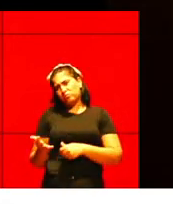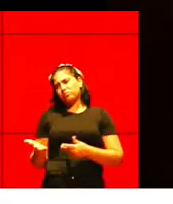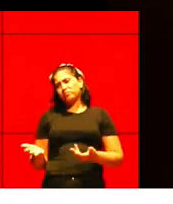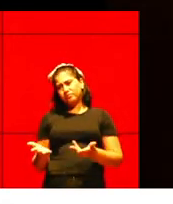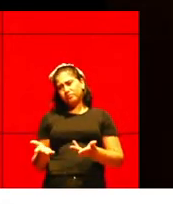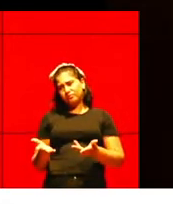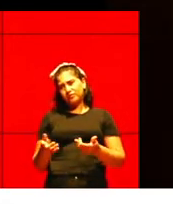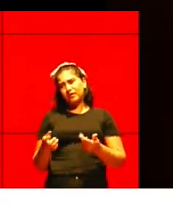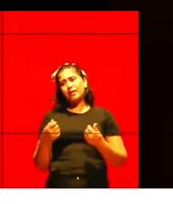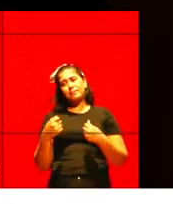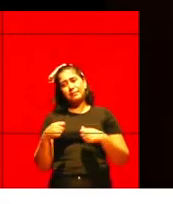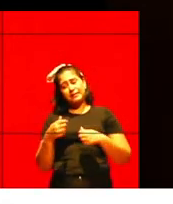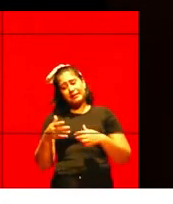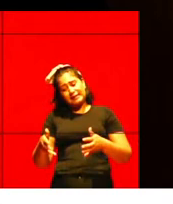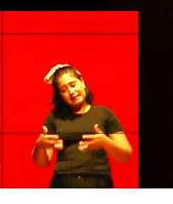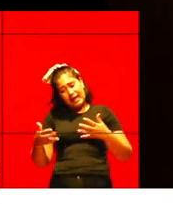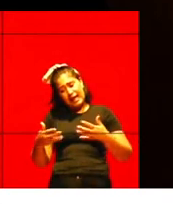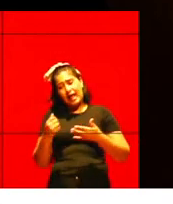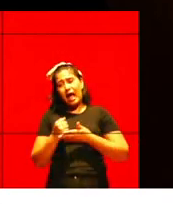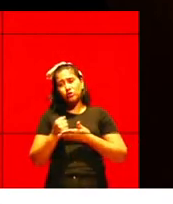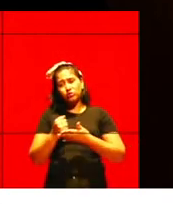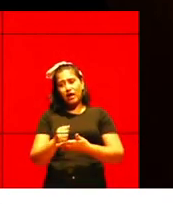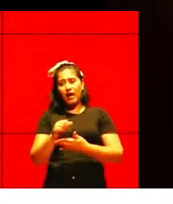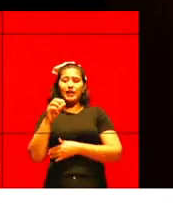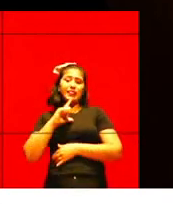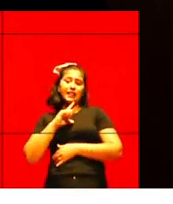no processo de digestão, ok?